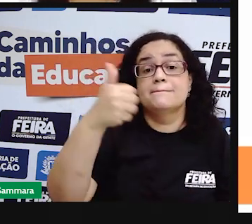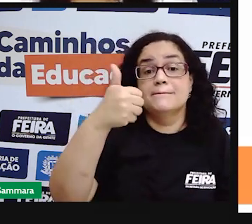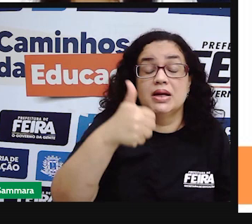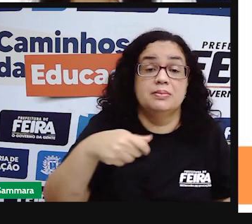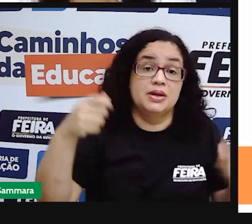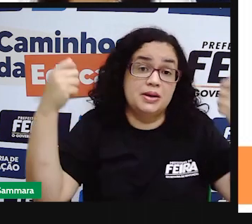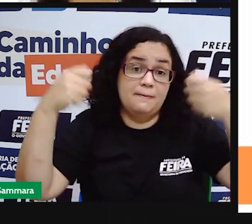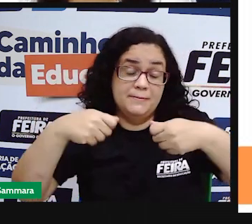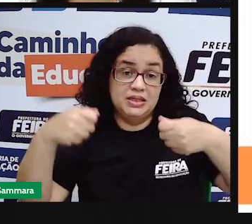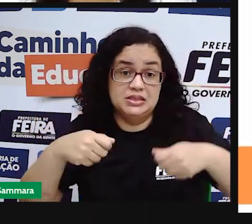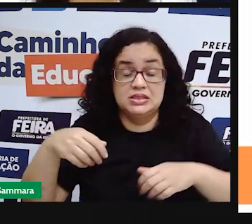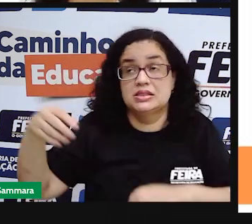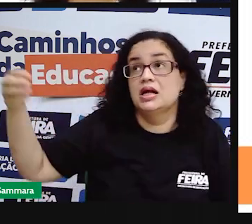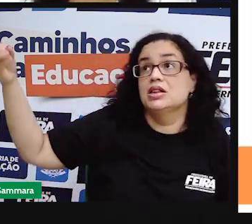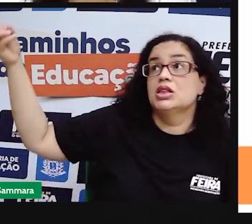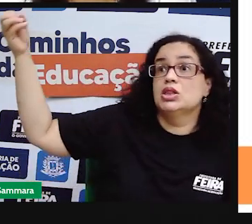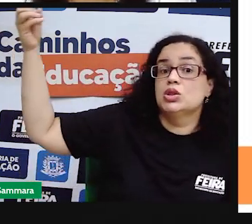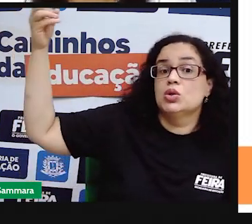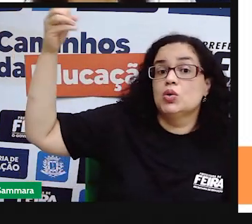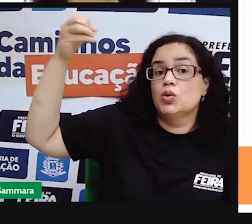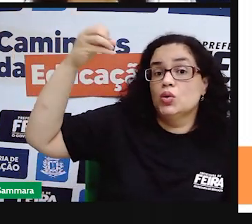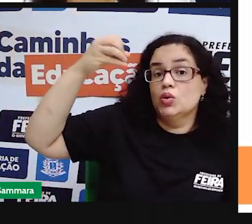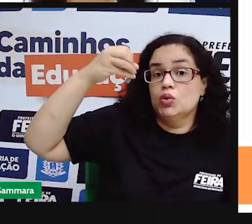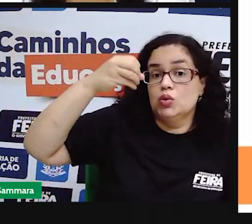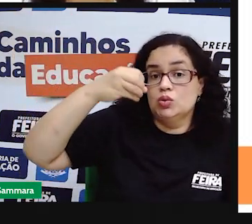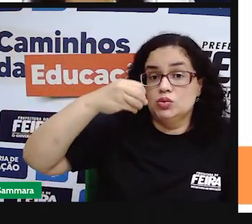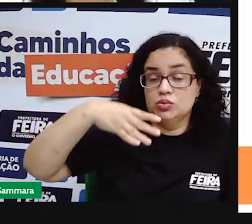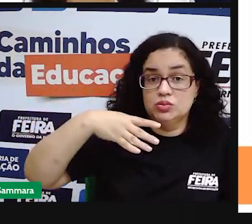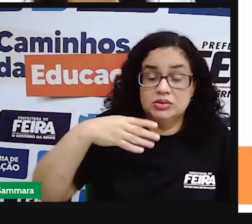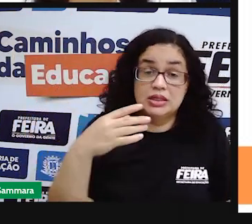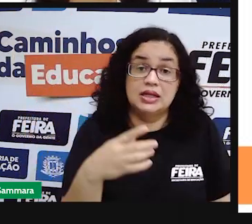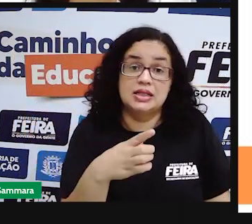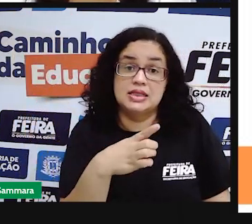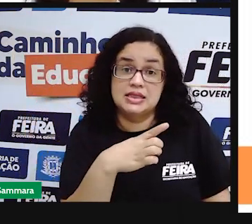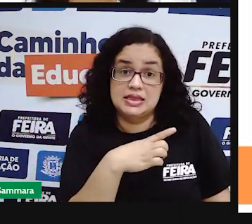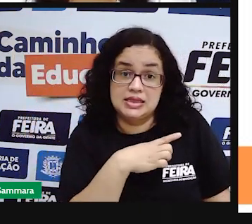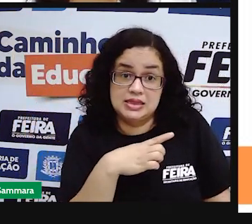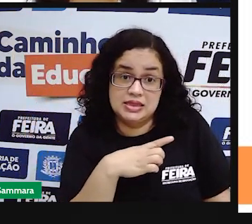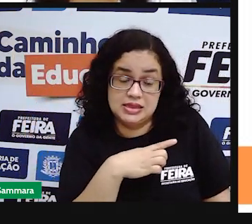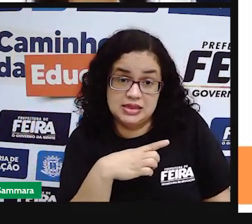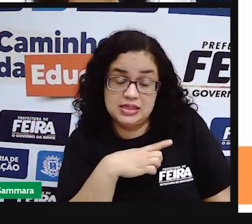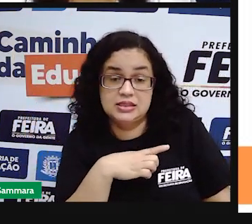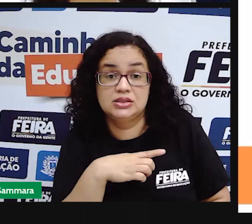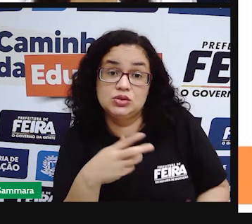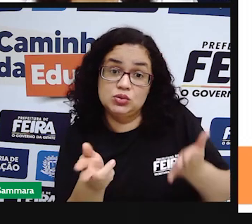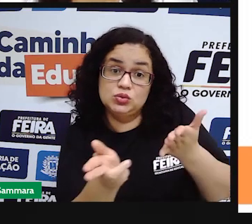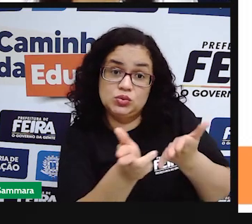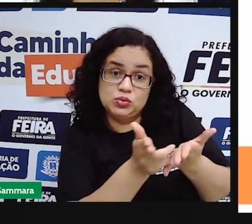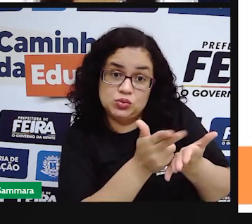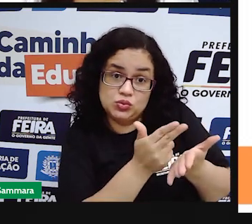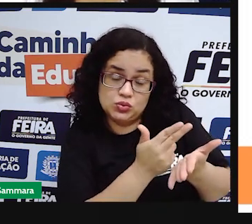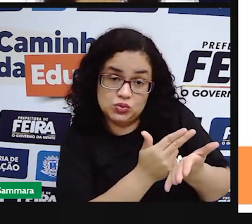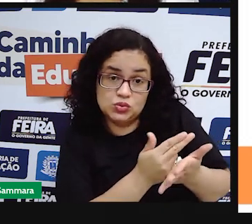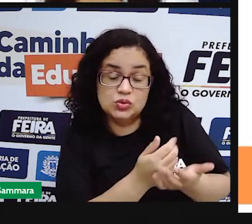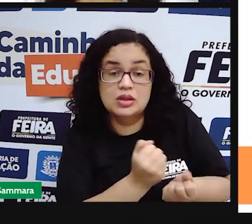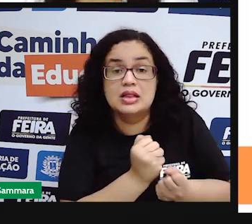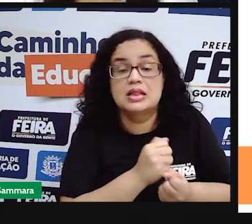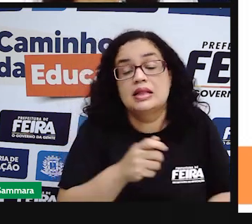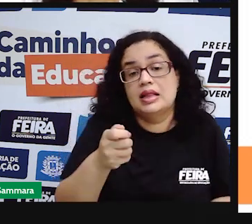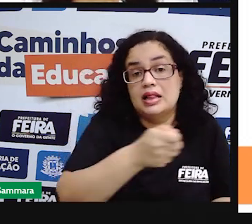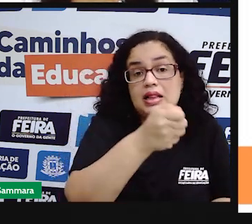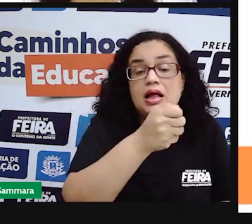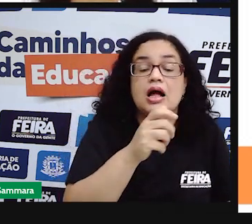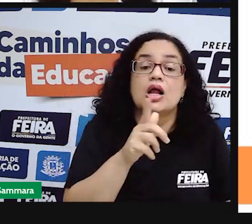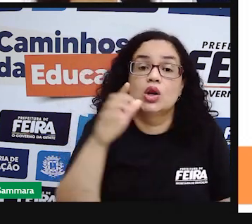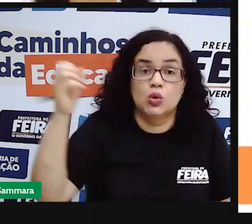de luz. Nesse caso, a fonte de luz está sendo representada aí nessa ilustração pela lanterna.